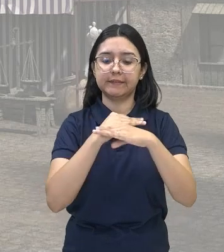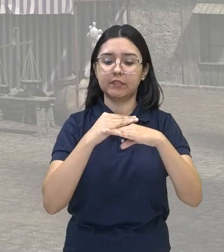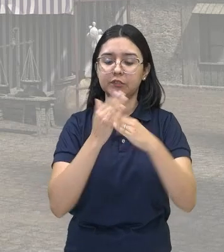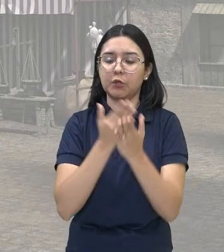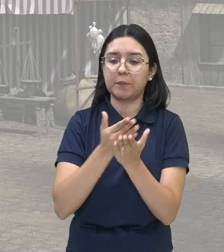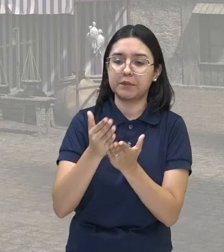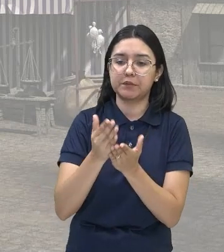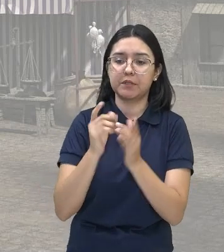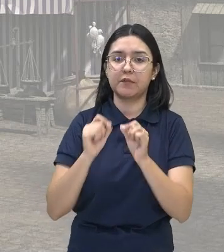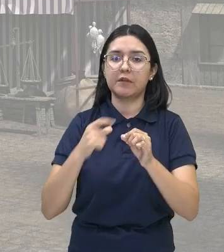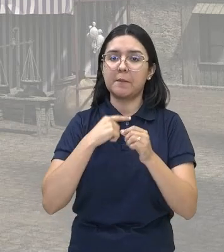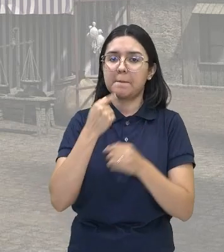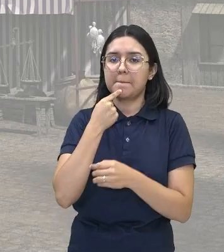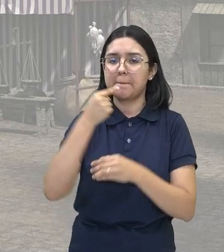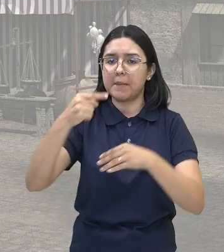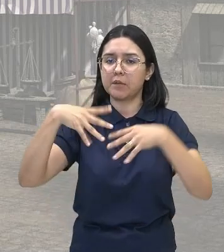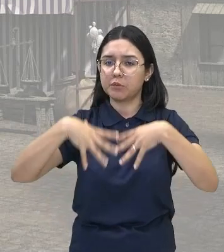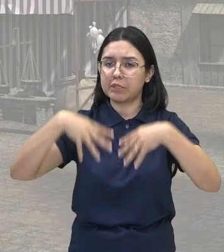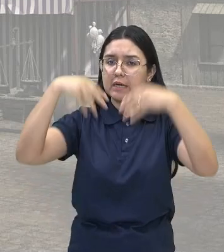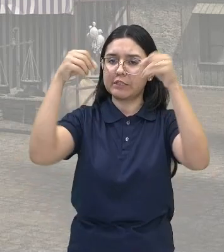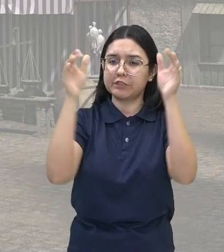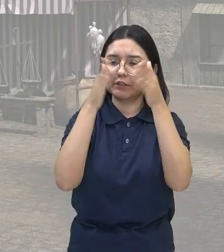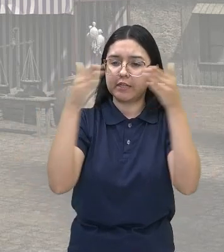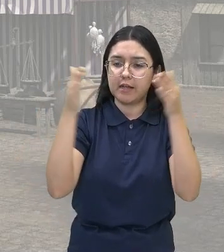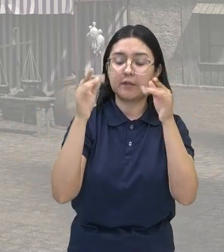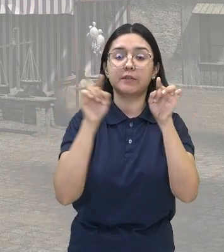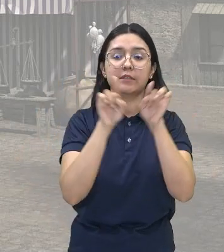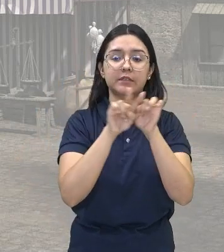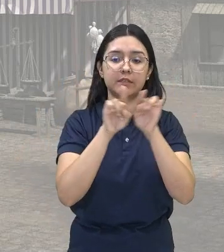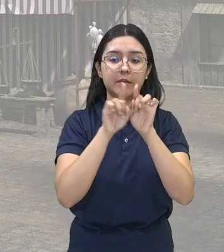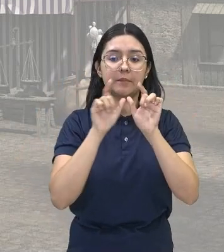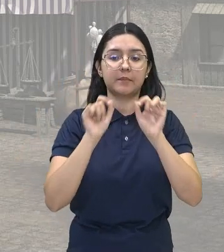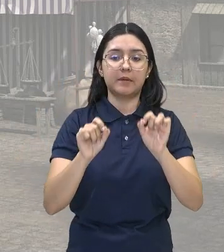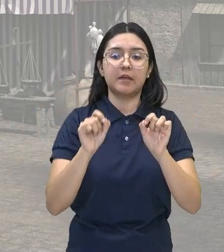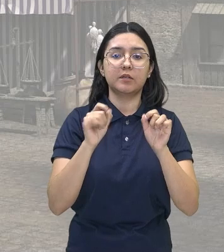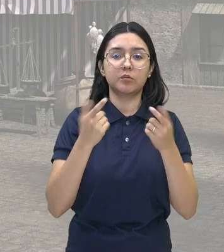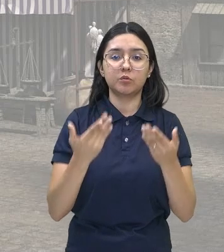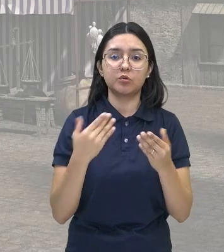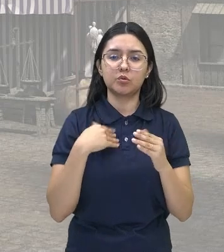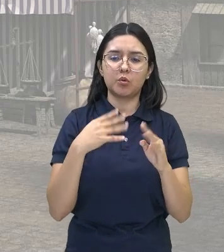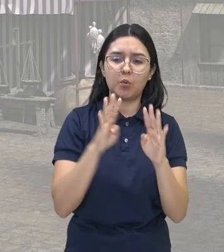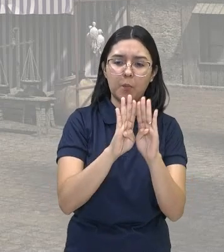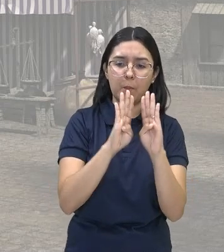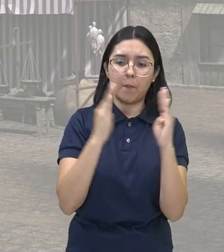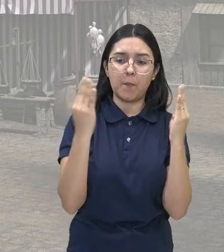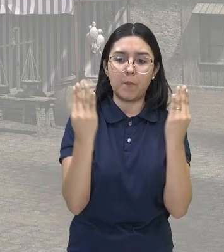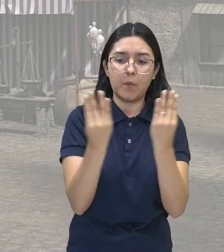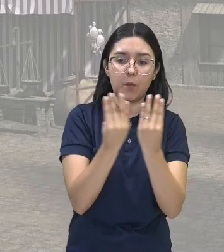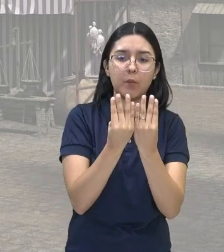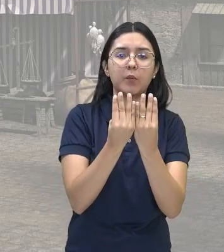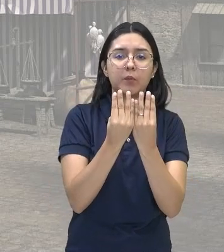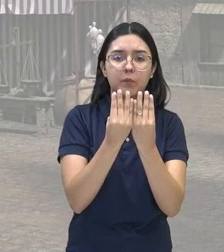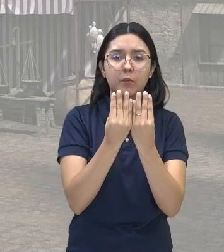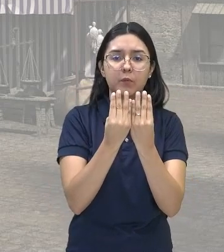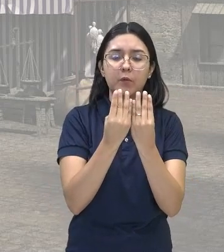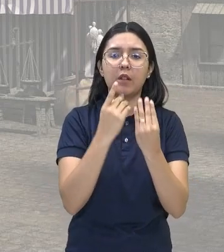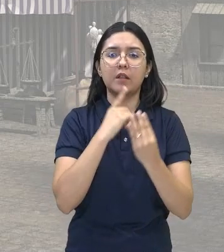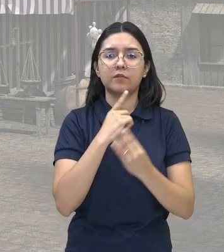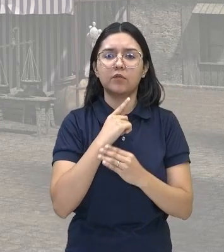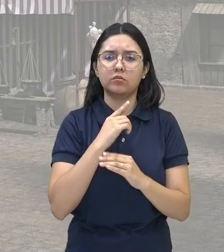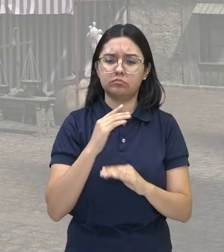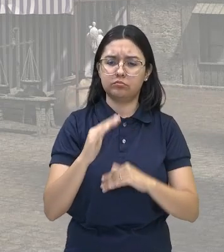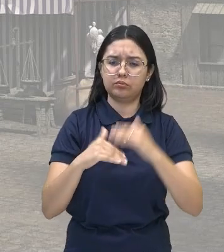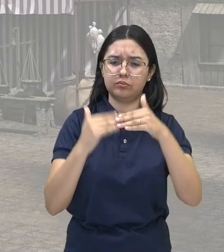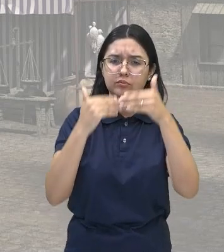arredores dos castelos, dos arredores ali dos muros do feudo, elas foram gradativamente ganhando força